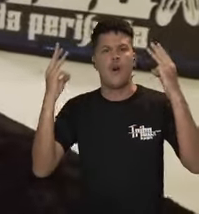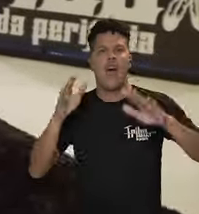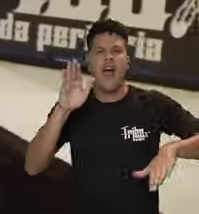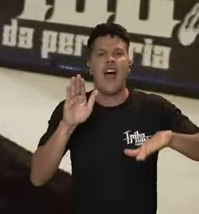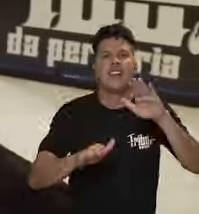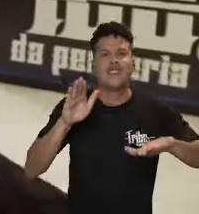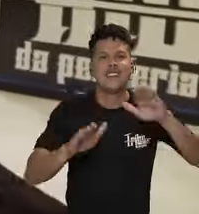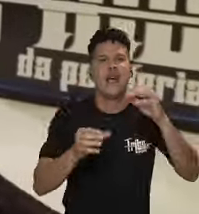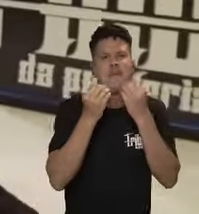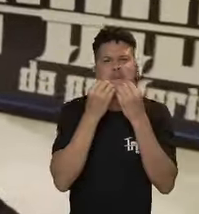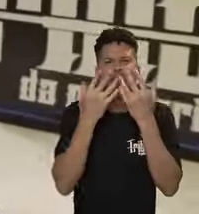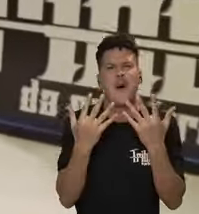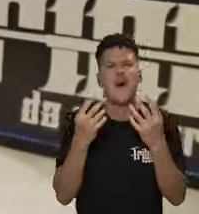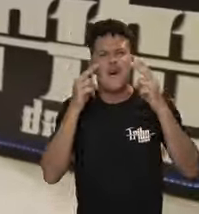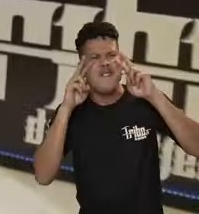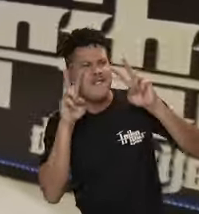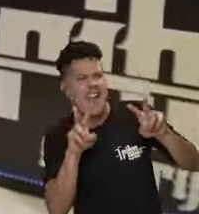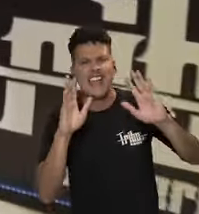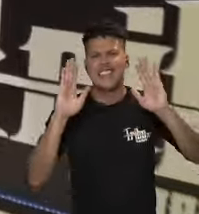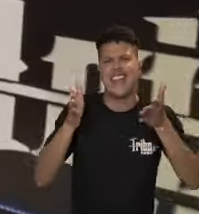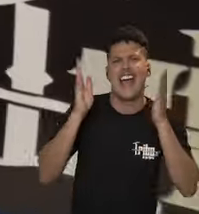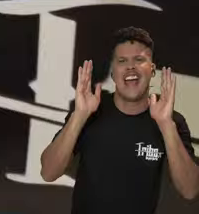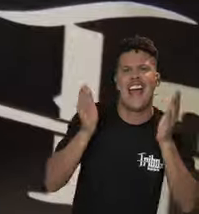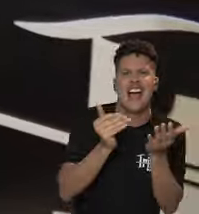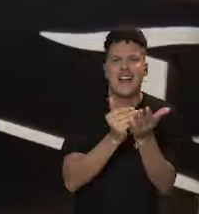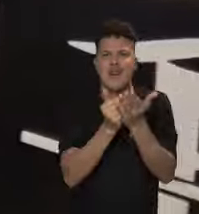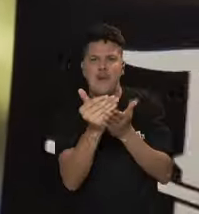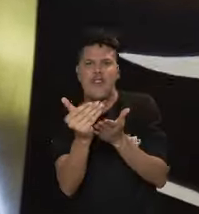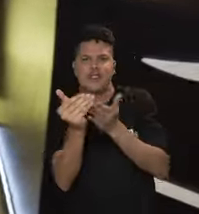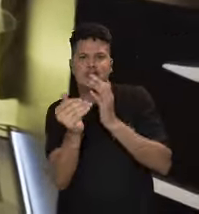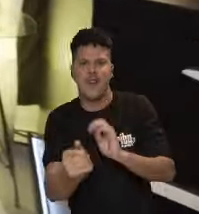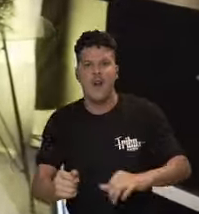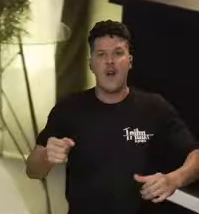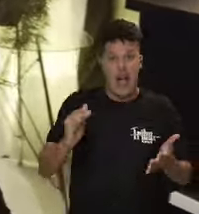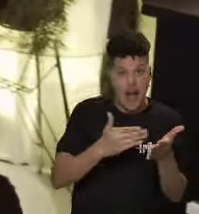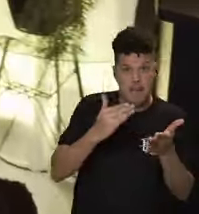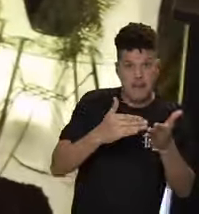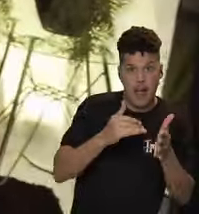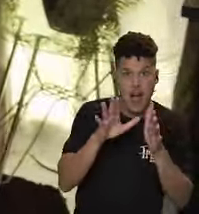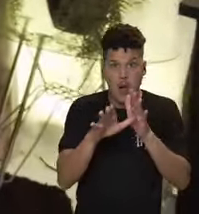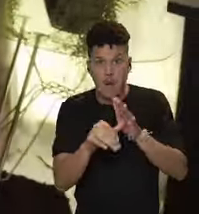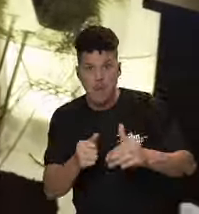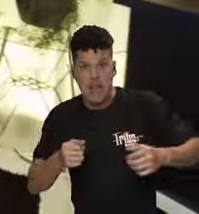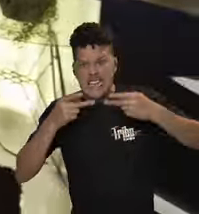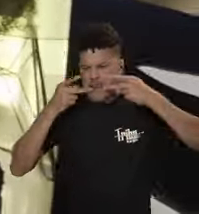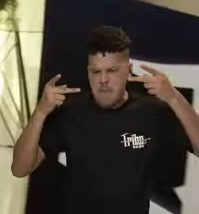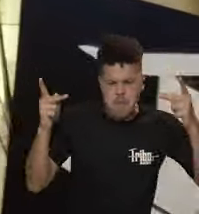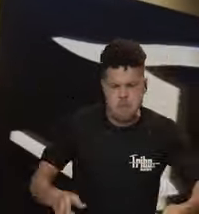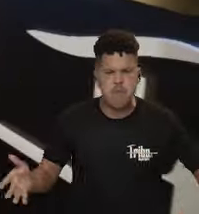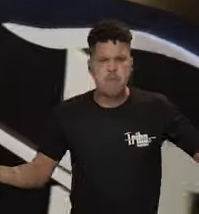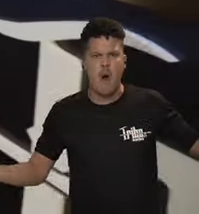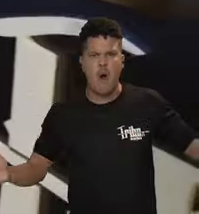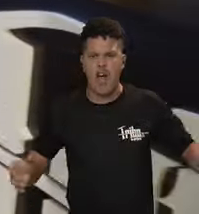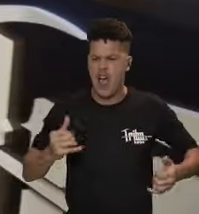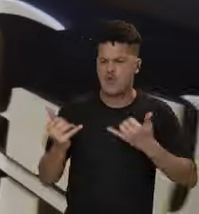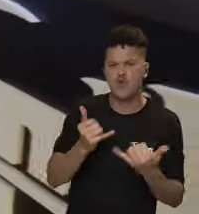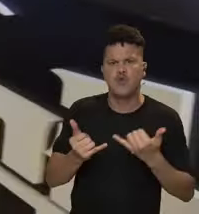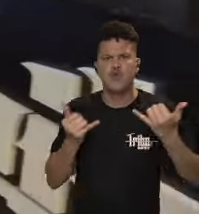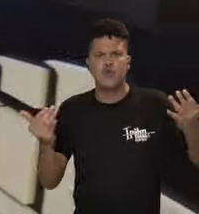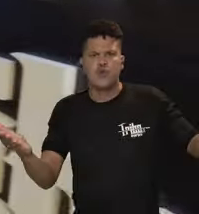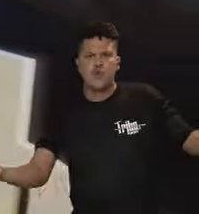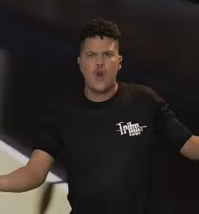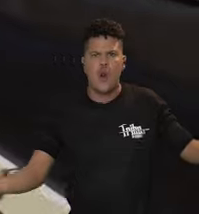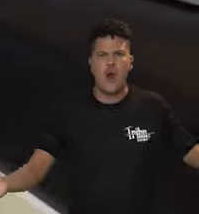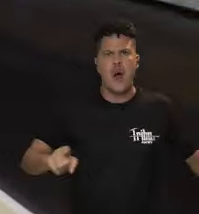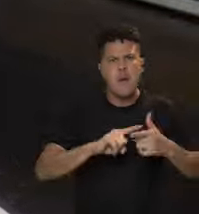vezes é bom ver se já começou. Esse magazine roubou. Essa porra é um jogo, irmã. Mas